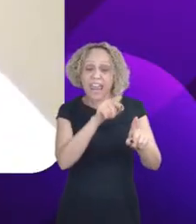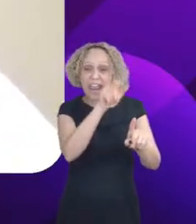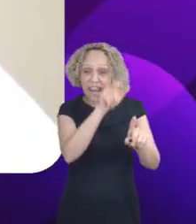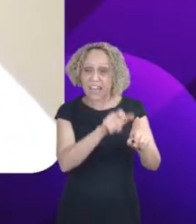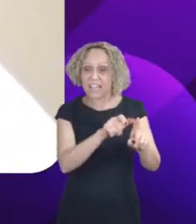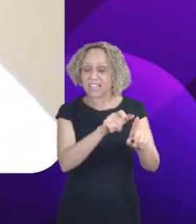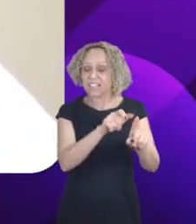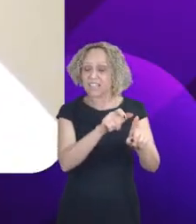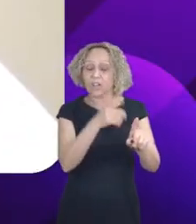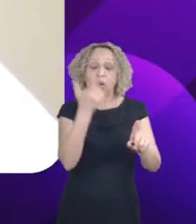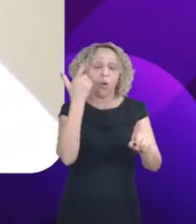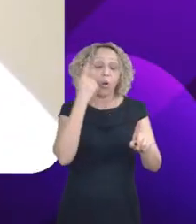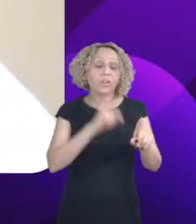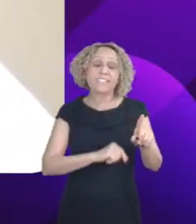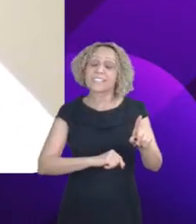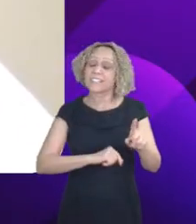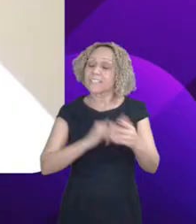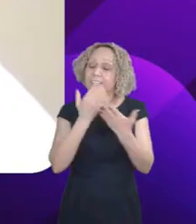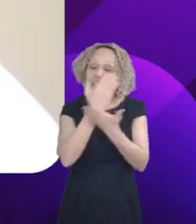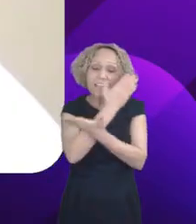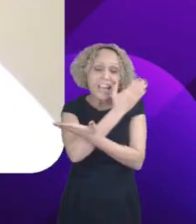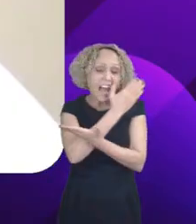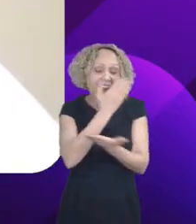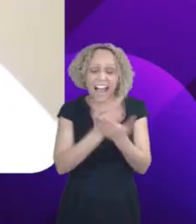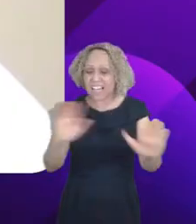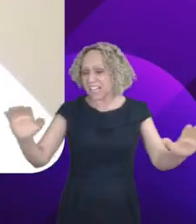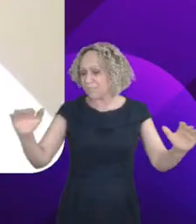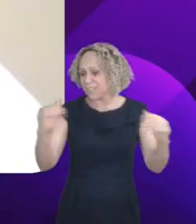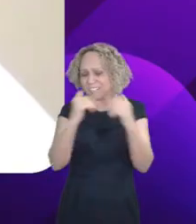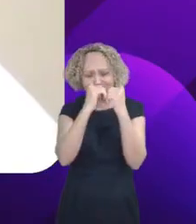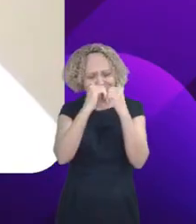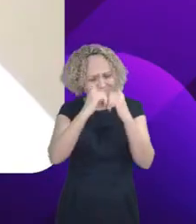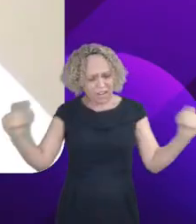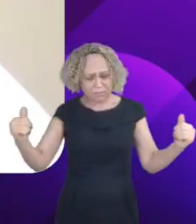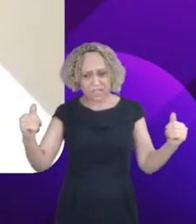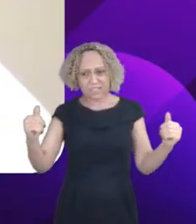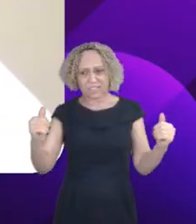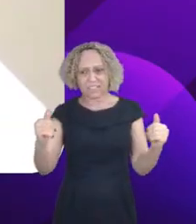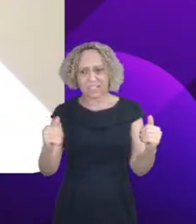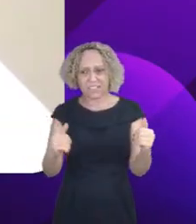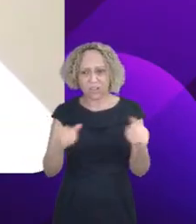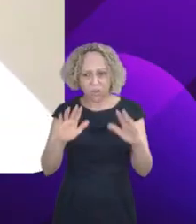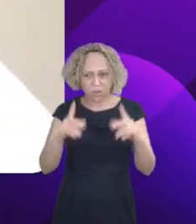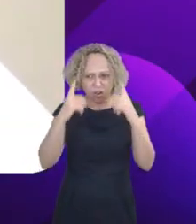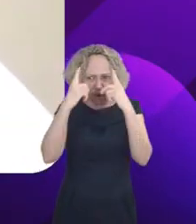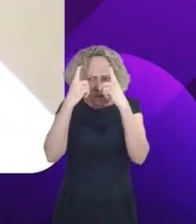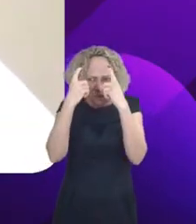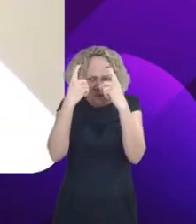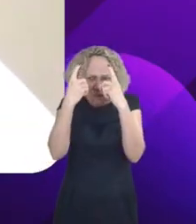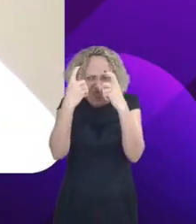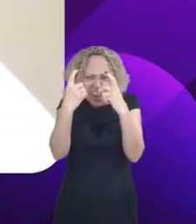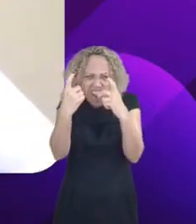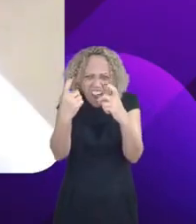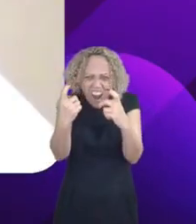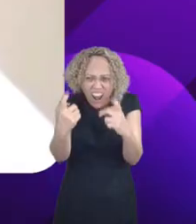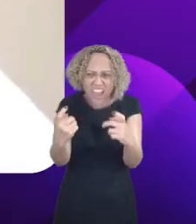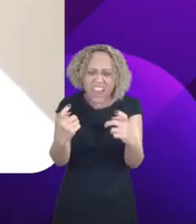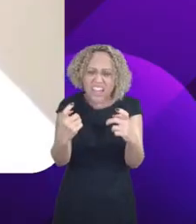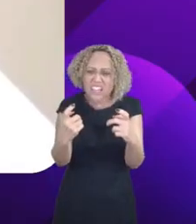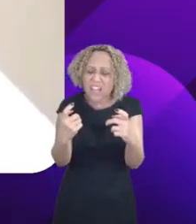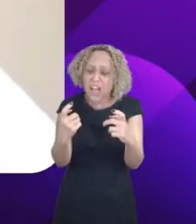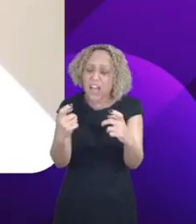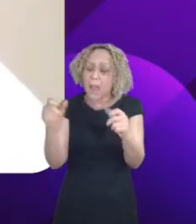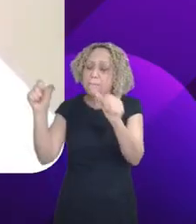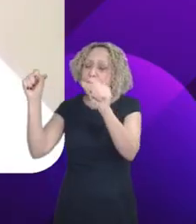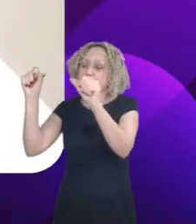violência. Minhas amigas, para mim, o machismo ele é uma superbactéria, ou talvez, sei lá, um vírus, pior que